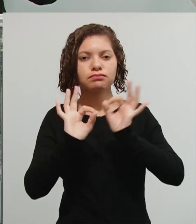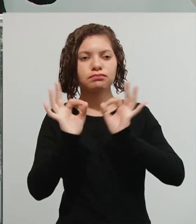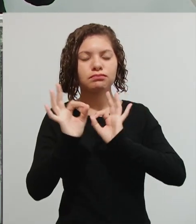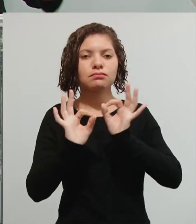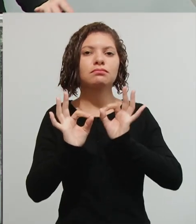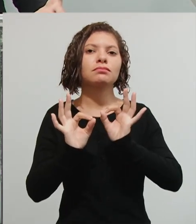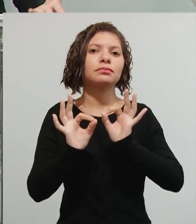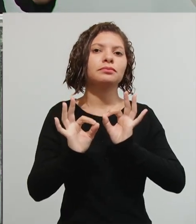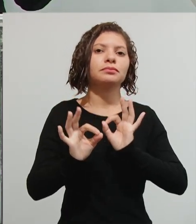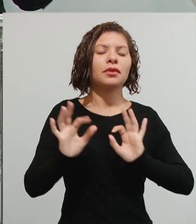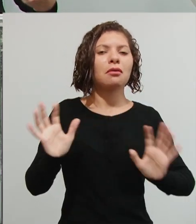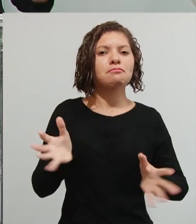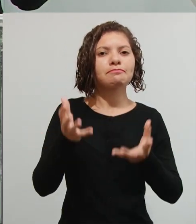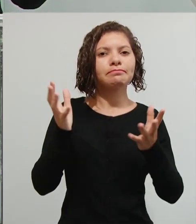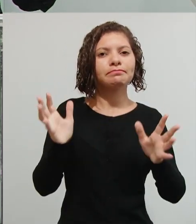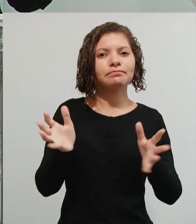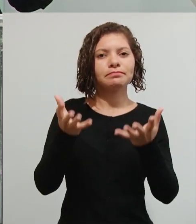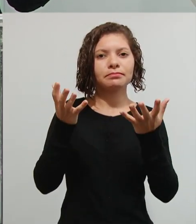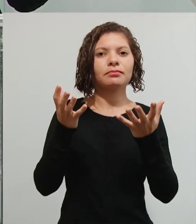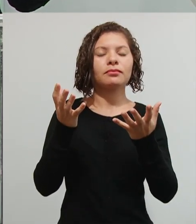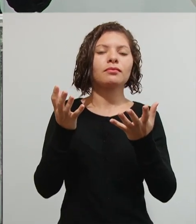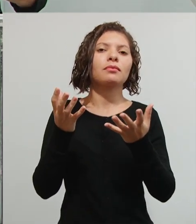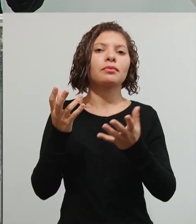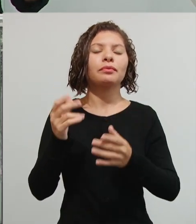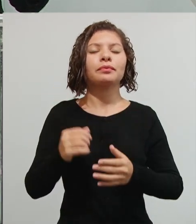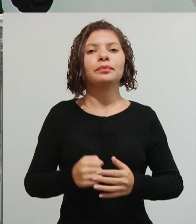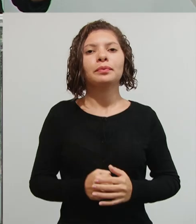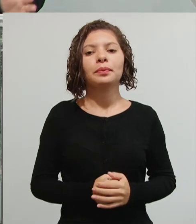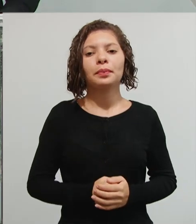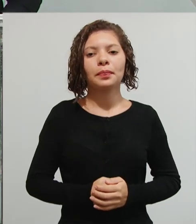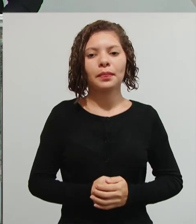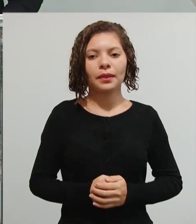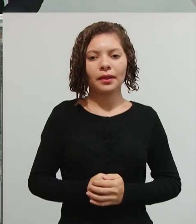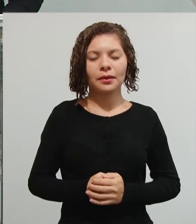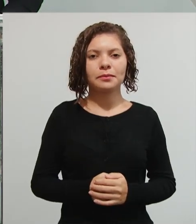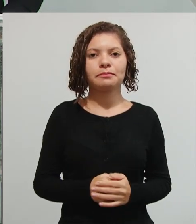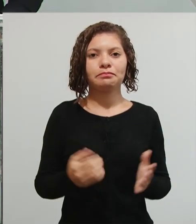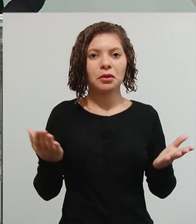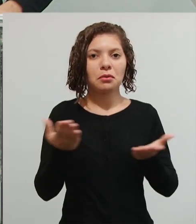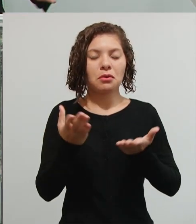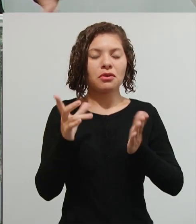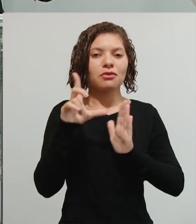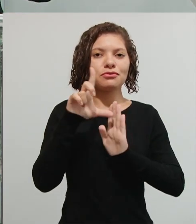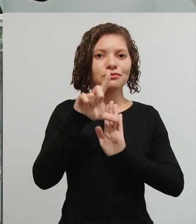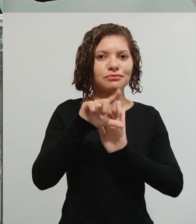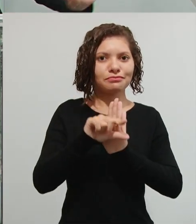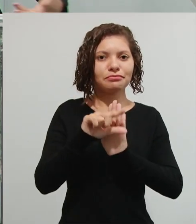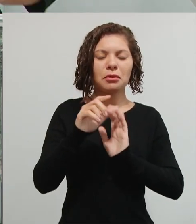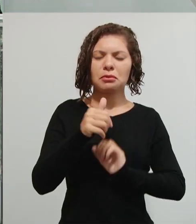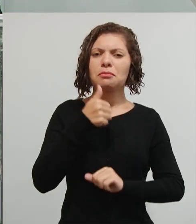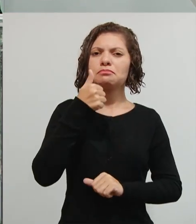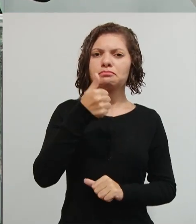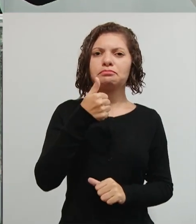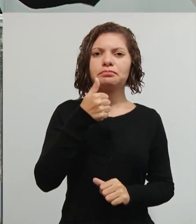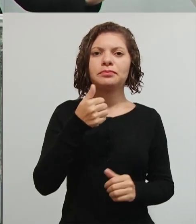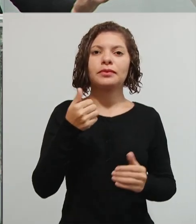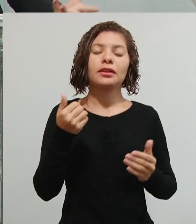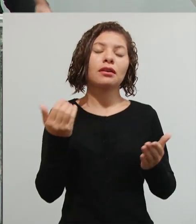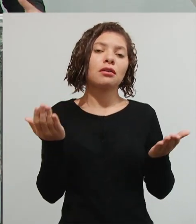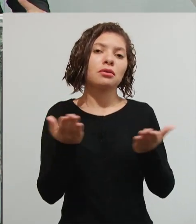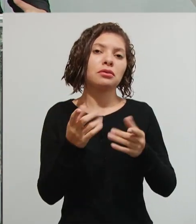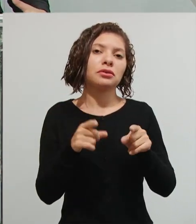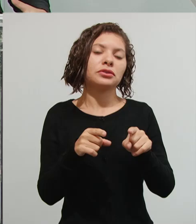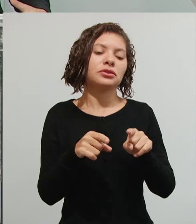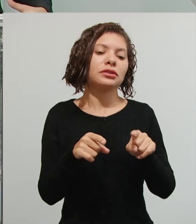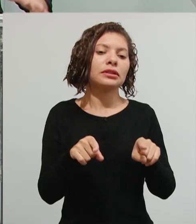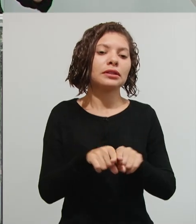trazer valores morais para o fim, né, do uso do tabaco. A gente tem outras questões sociais também que são frutos